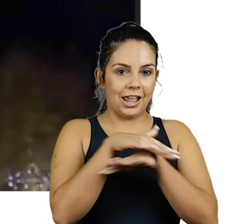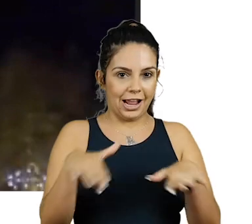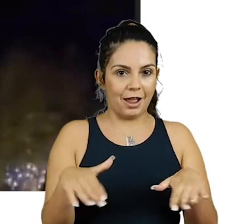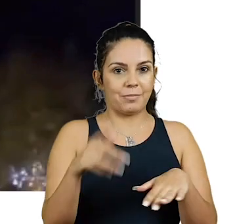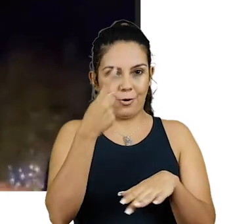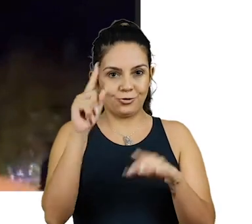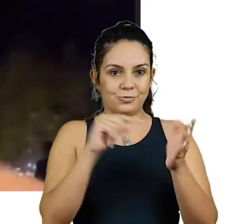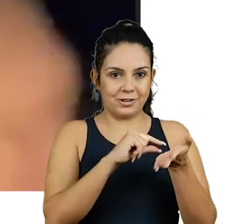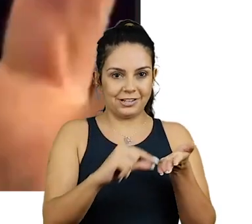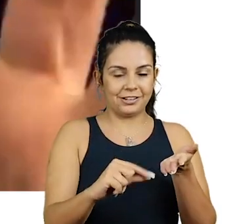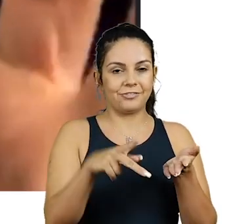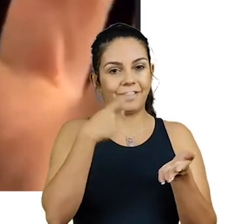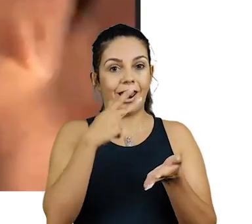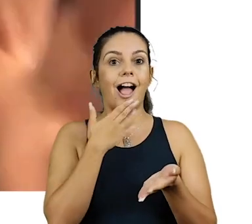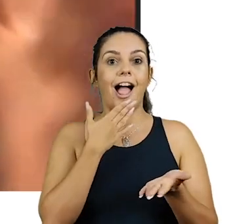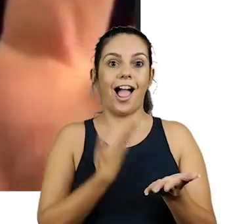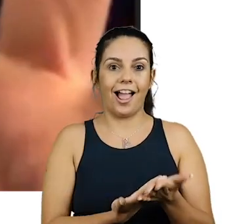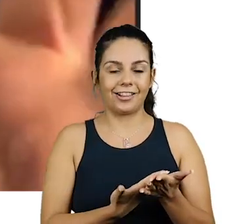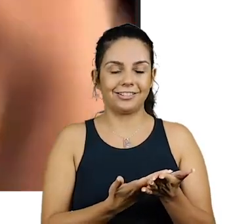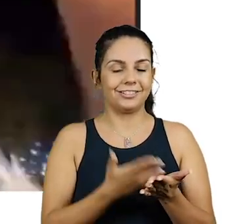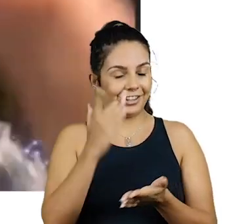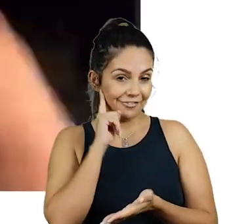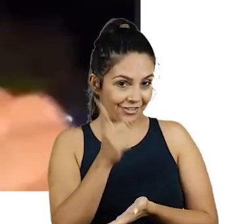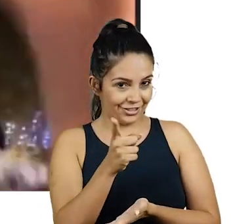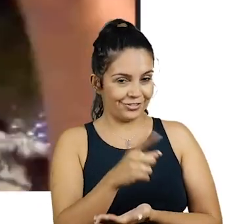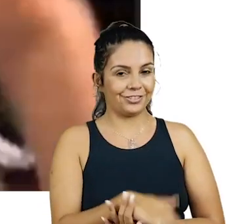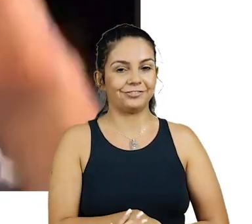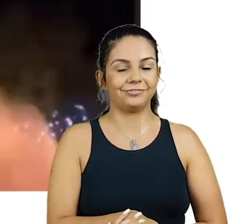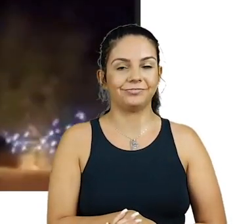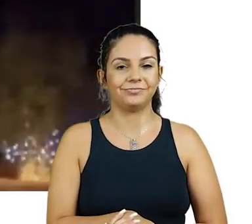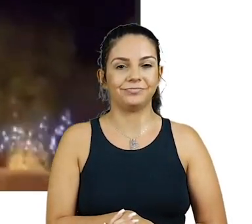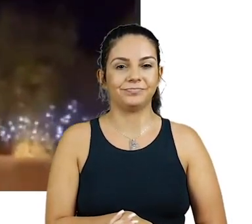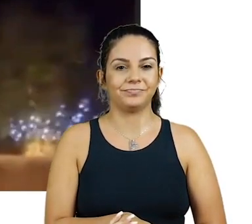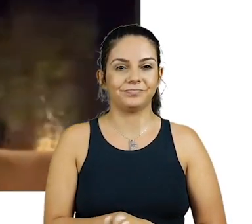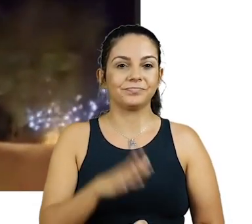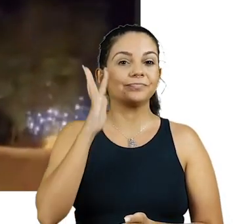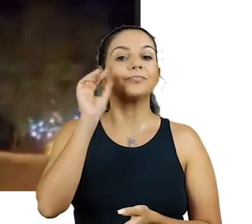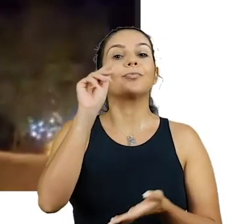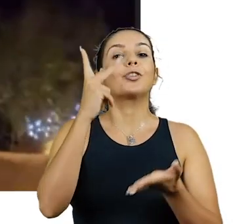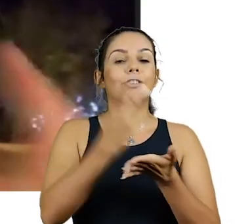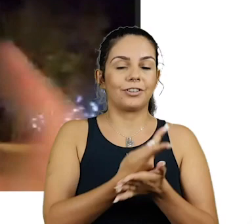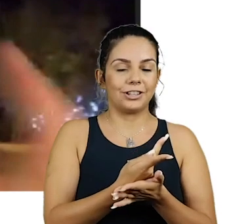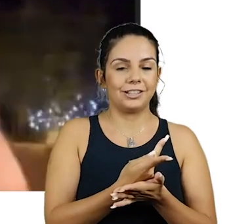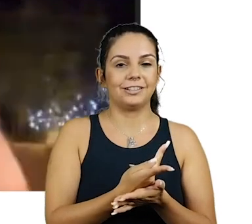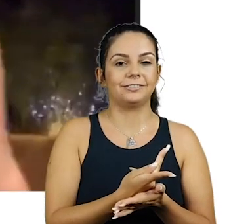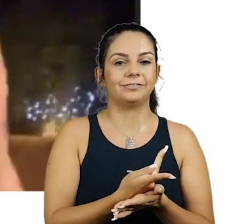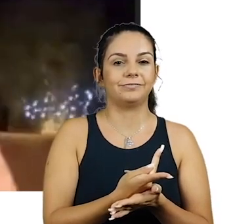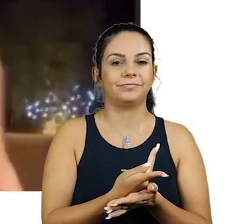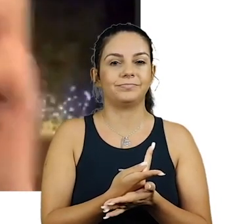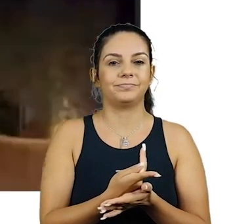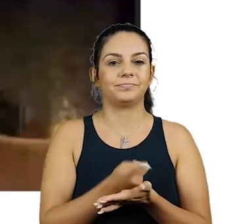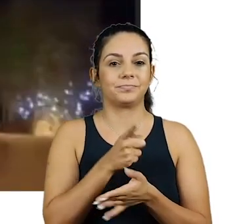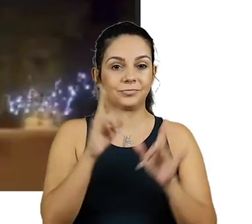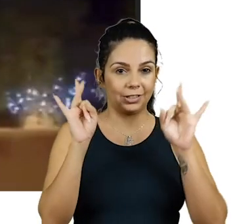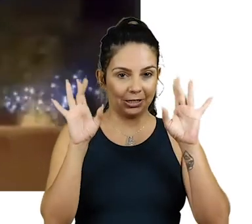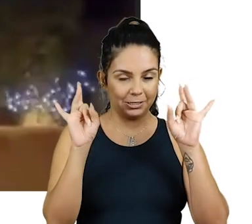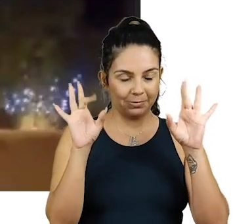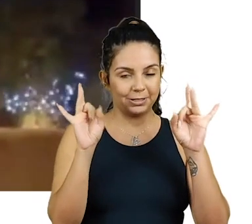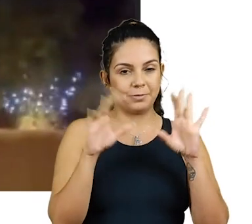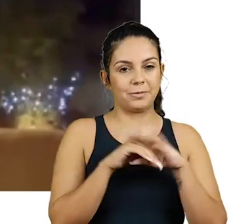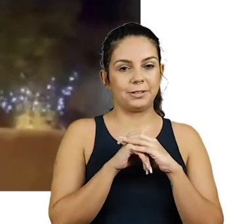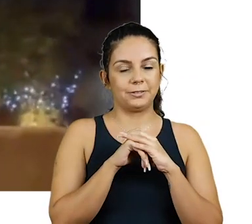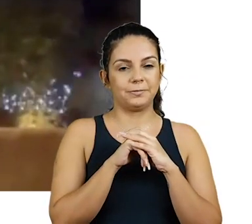na última linha. Ele fala, tá vendo? Agora, imagina só o que vai acontecer. Esse especialmente,